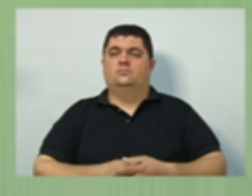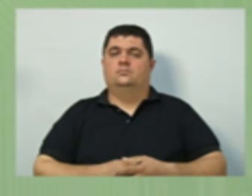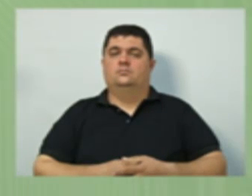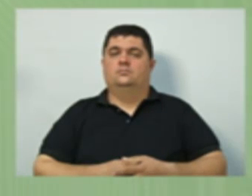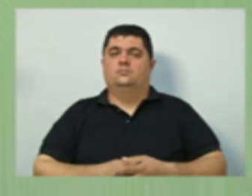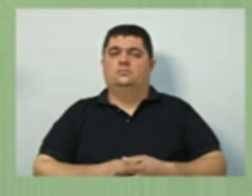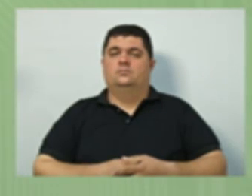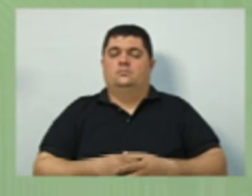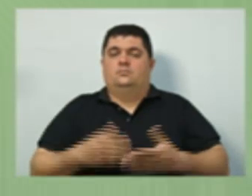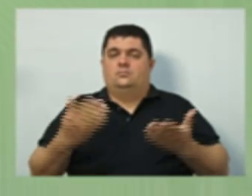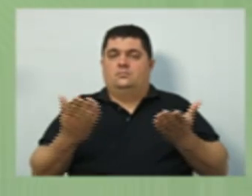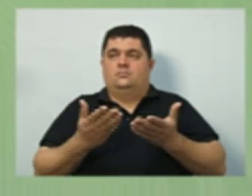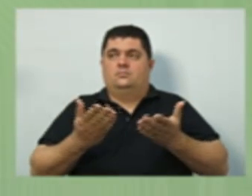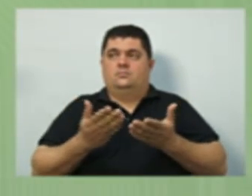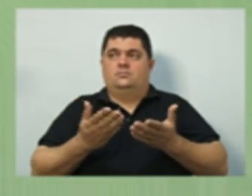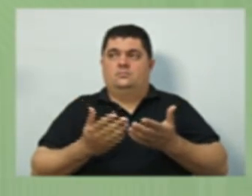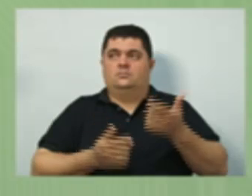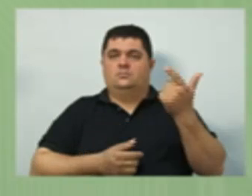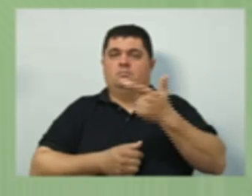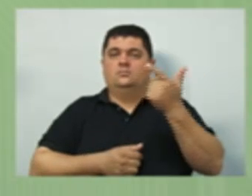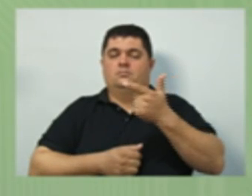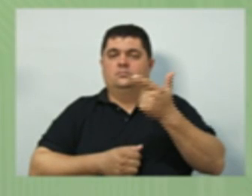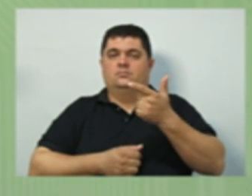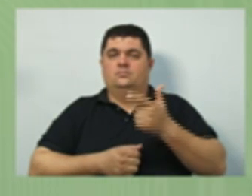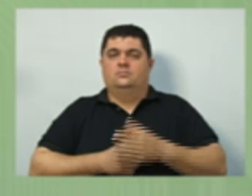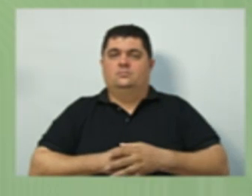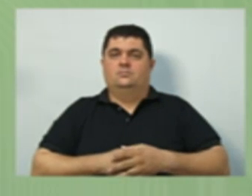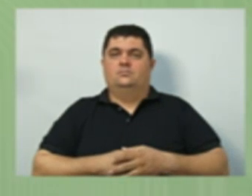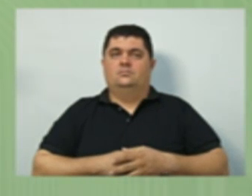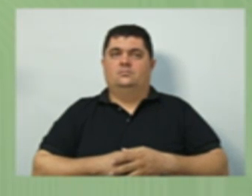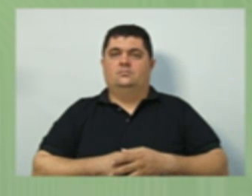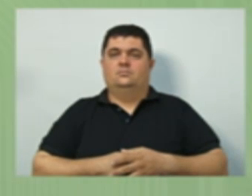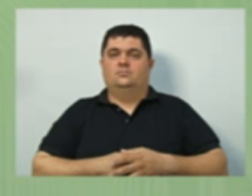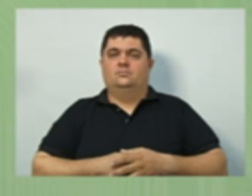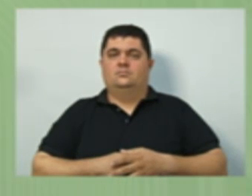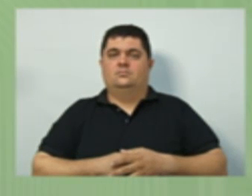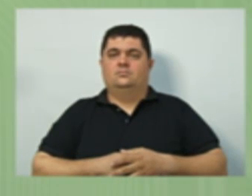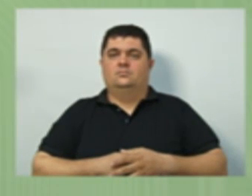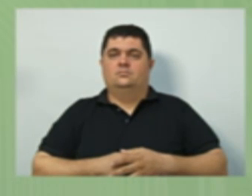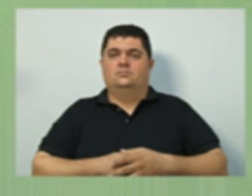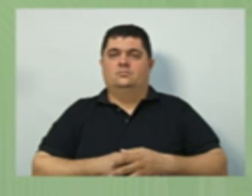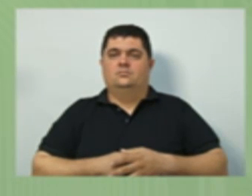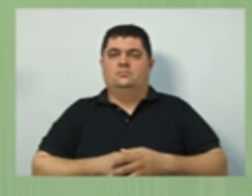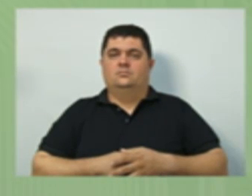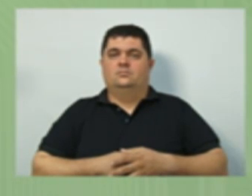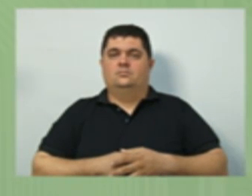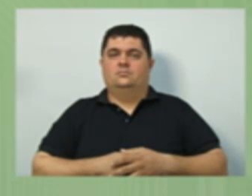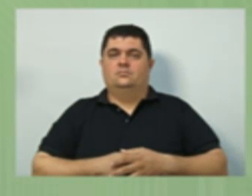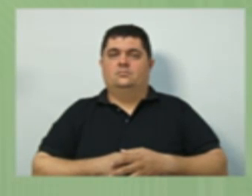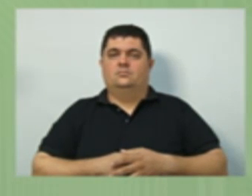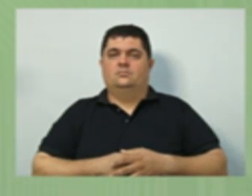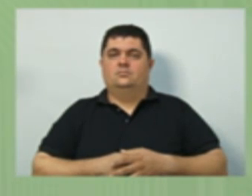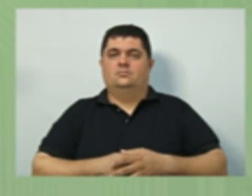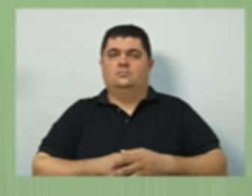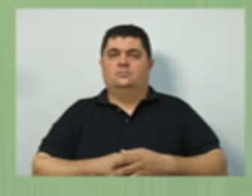vamos agora para a segunda questão. Nessa segunda questão, eu irei